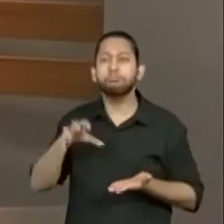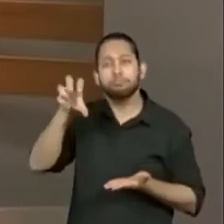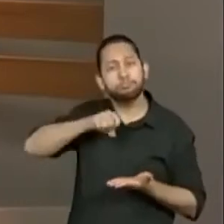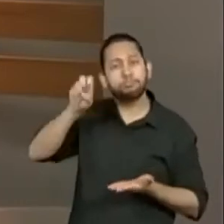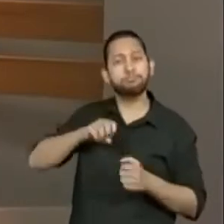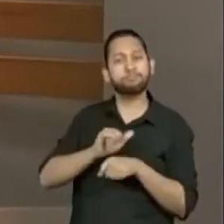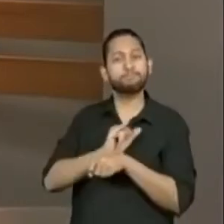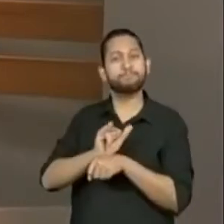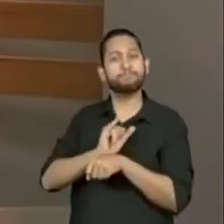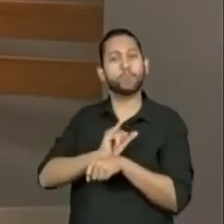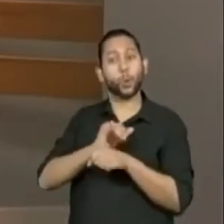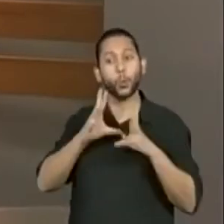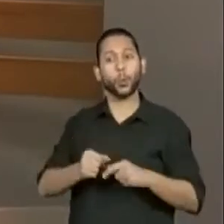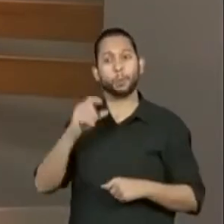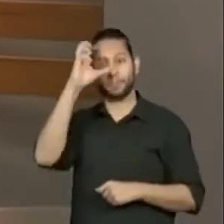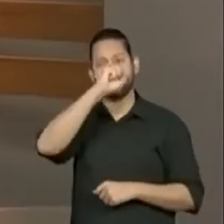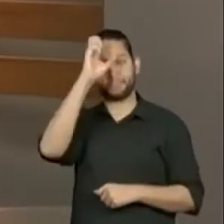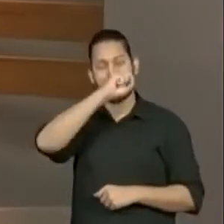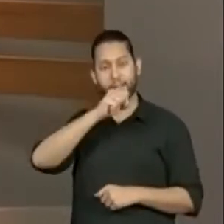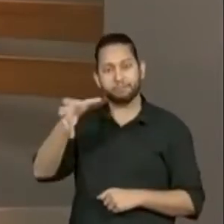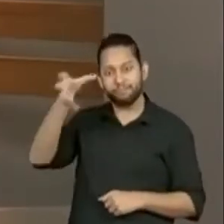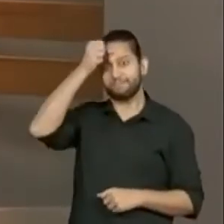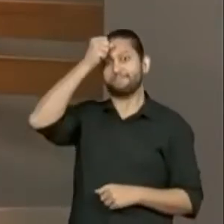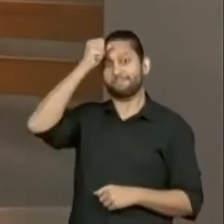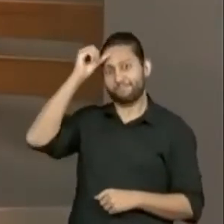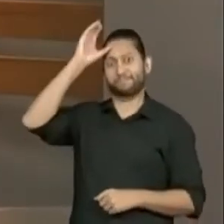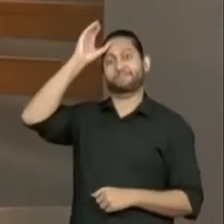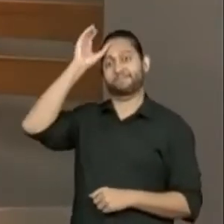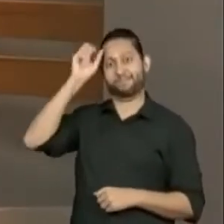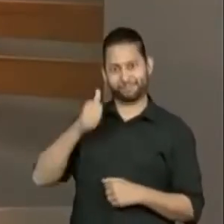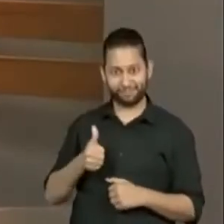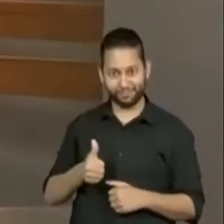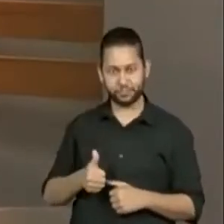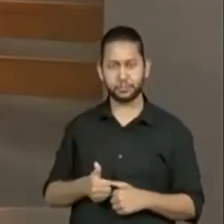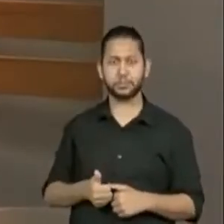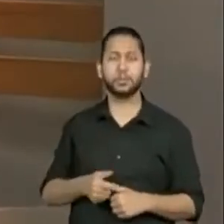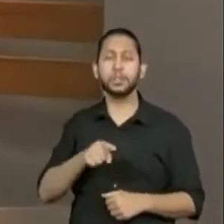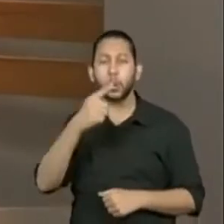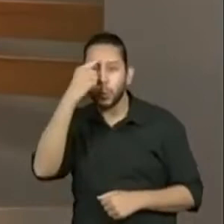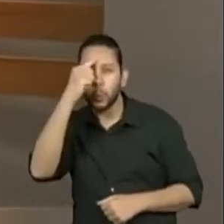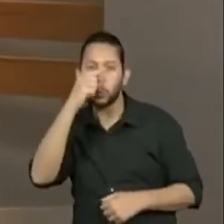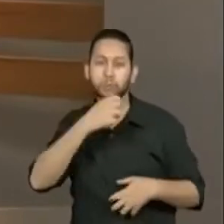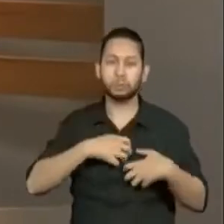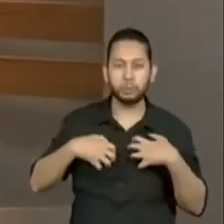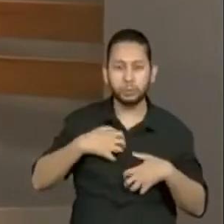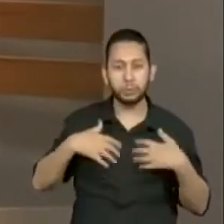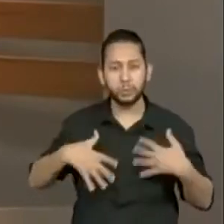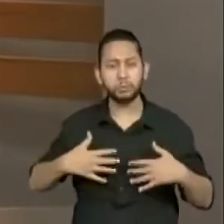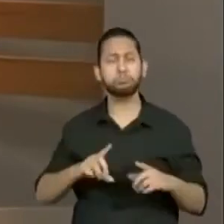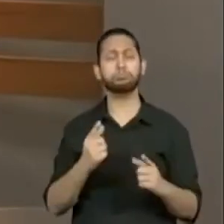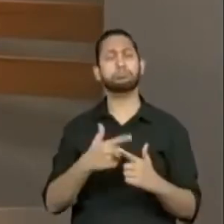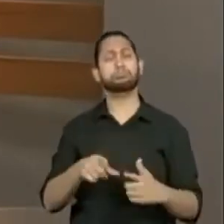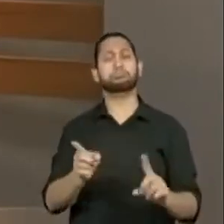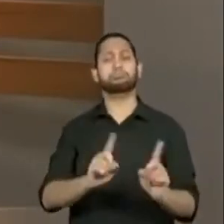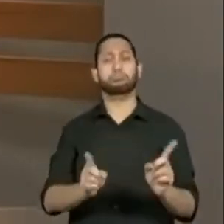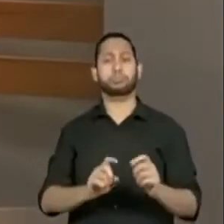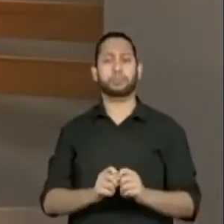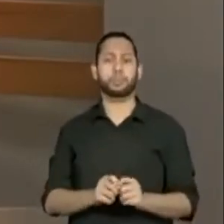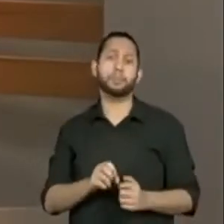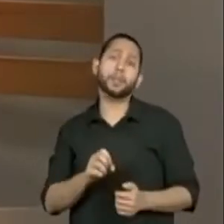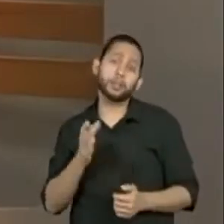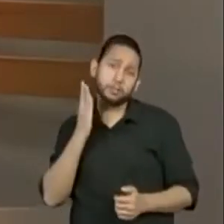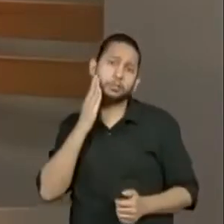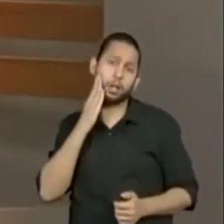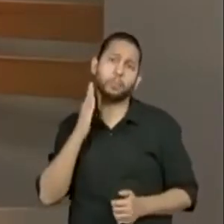repositório o aplicativo ou na web certo então não fique com dúvida perdeu algum momento por alguma eventualidade